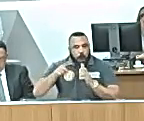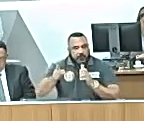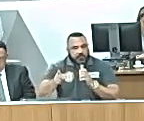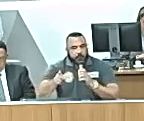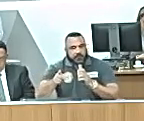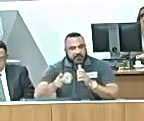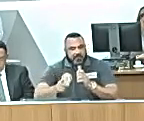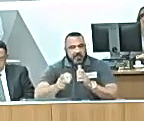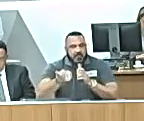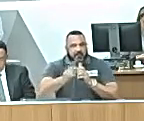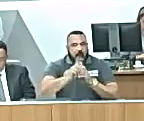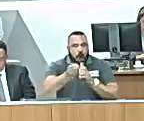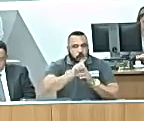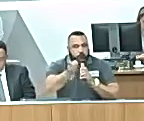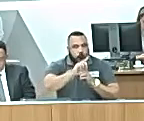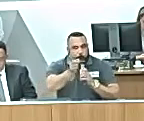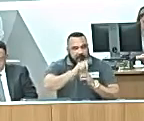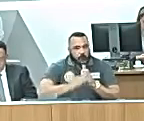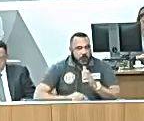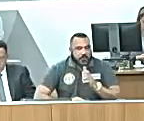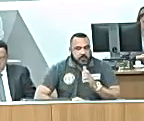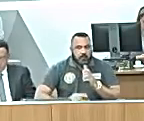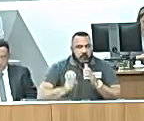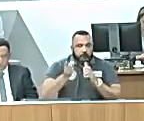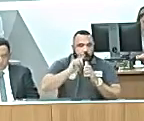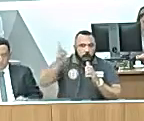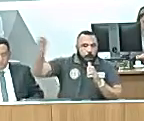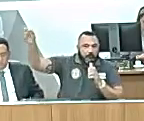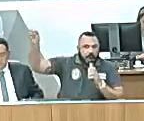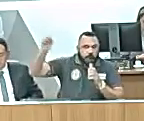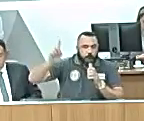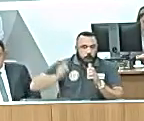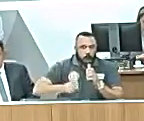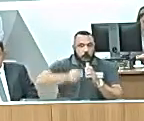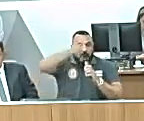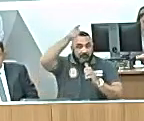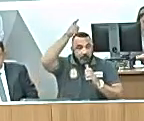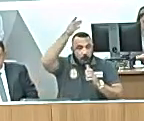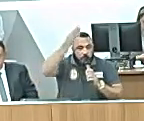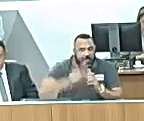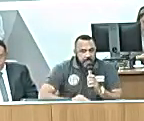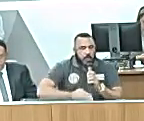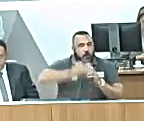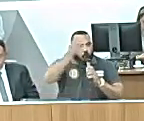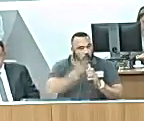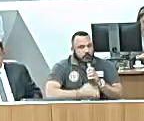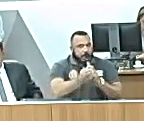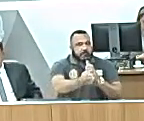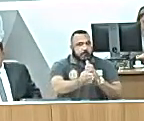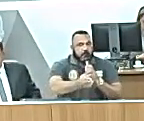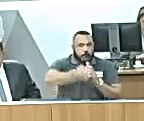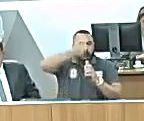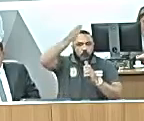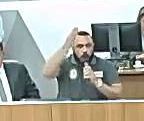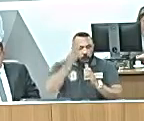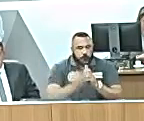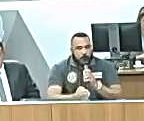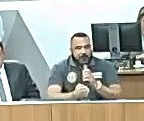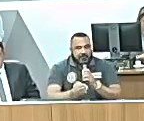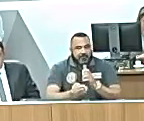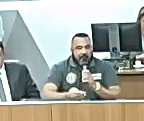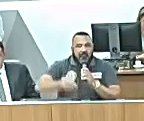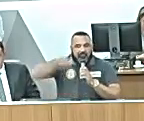pense eu não pense você que é algo de bom para nós vindo por aí no futuro não tem nós precisamos